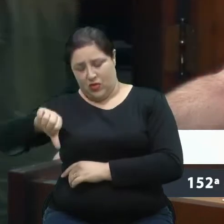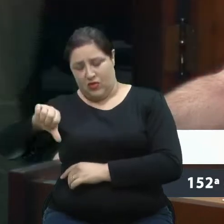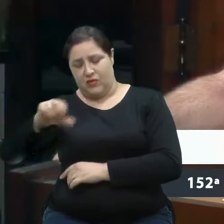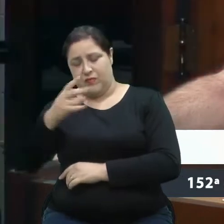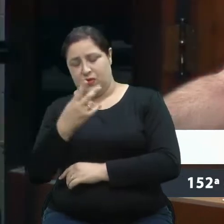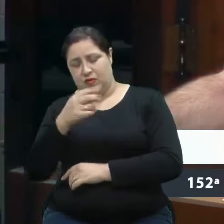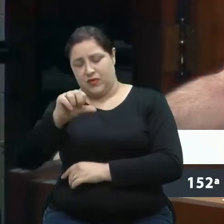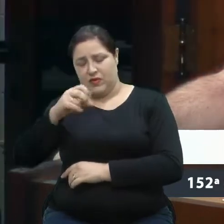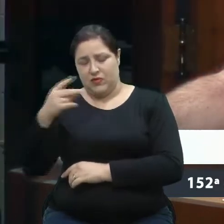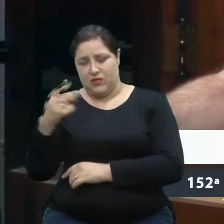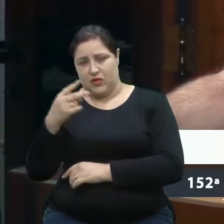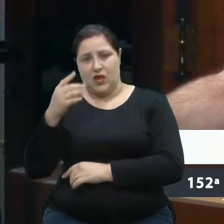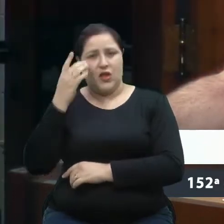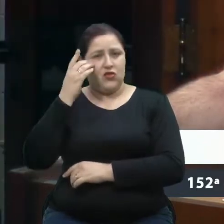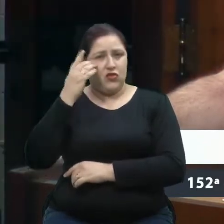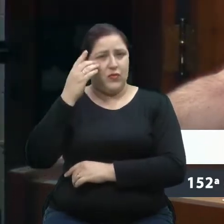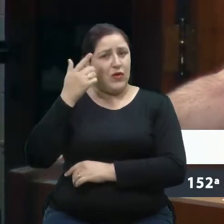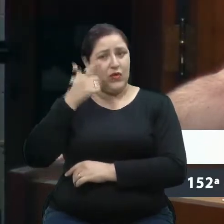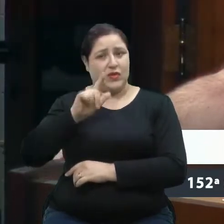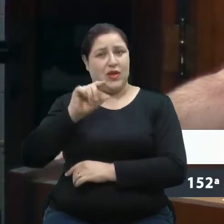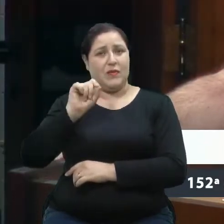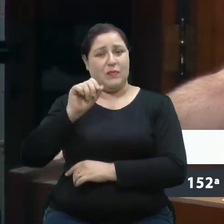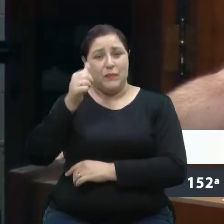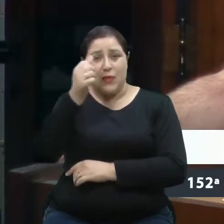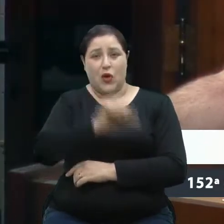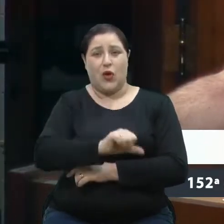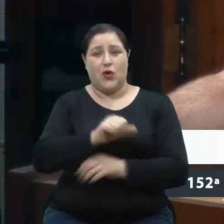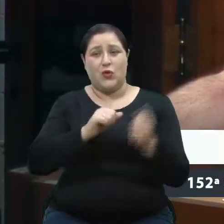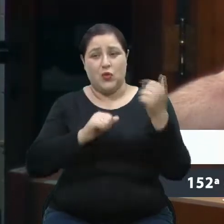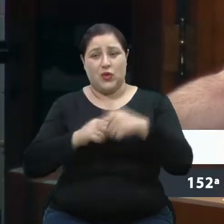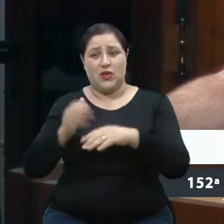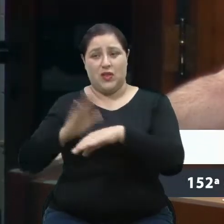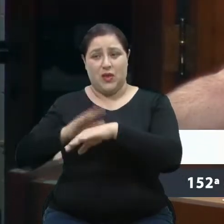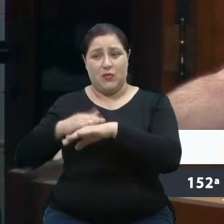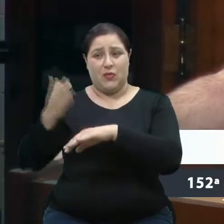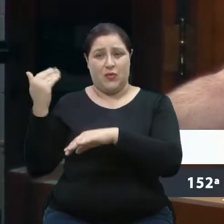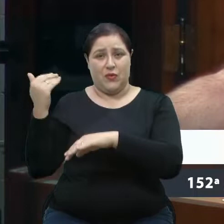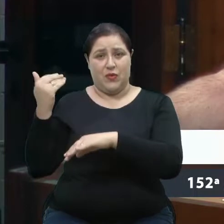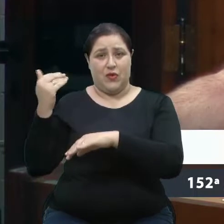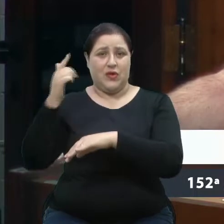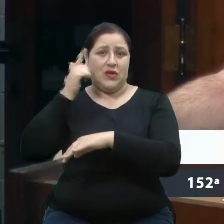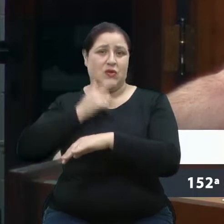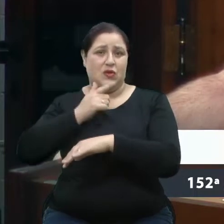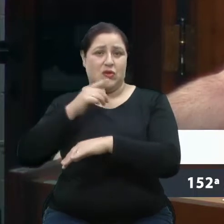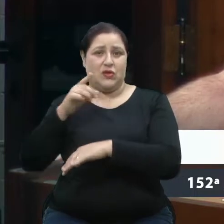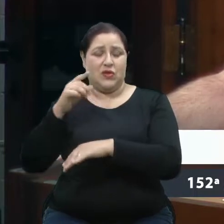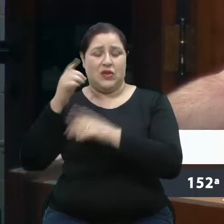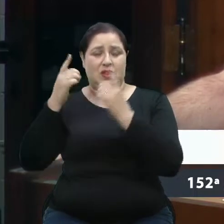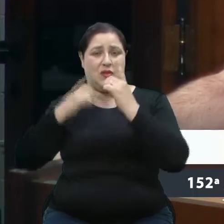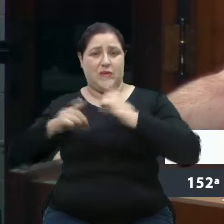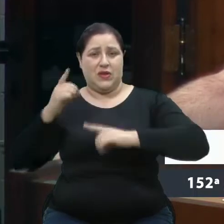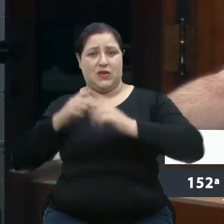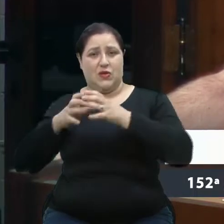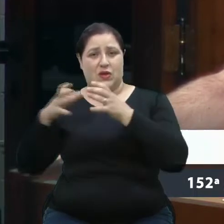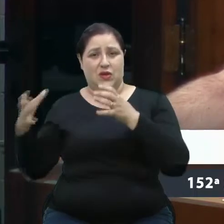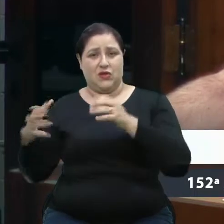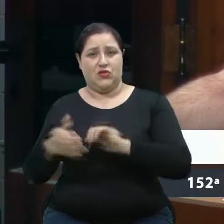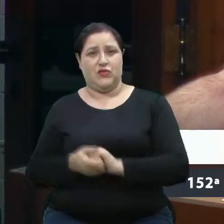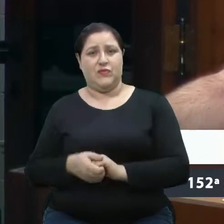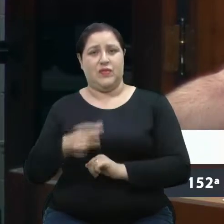Depressão. Em 1930 e 1931, o PIB brasileiro encolheu 2,1% e 3,3%,